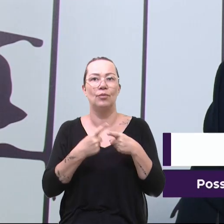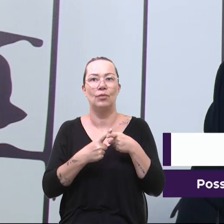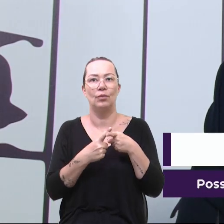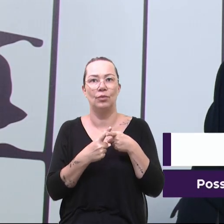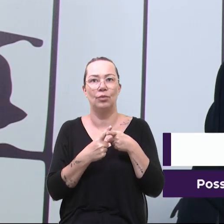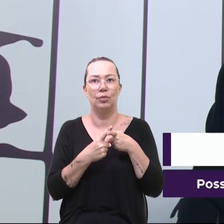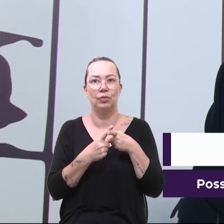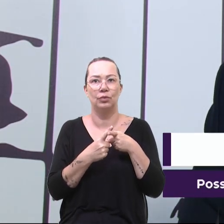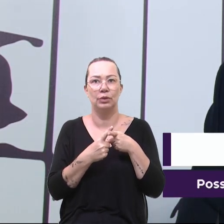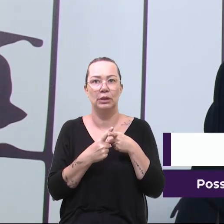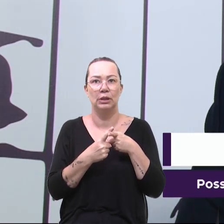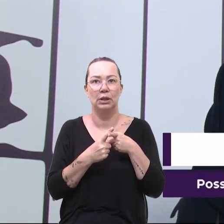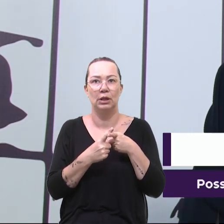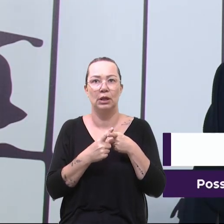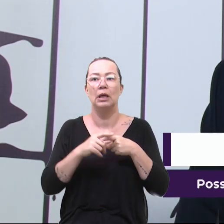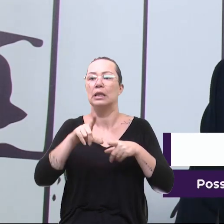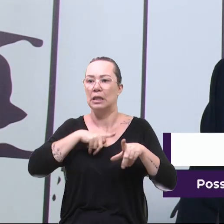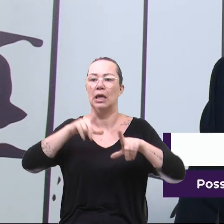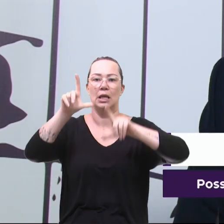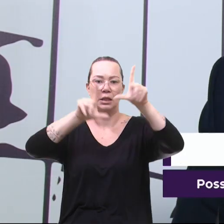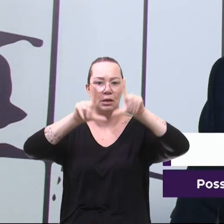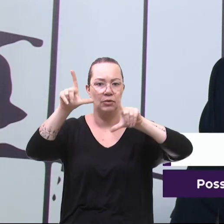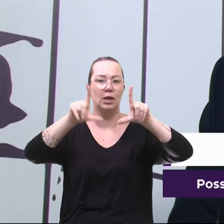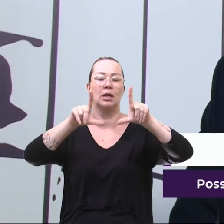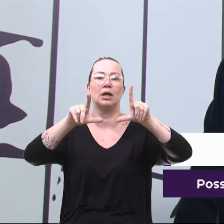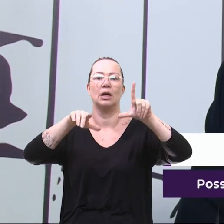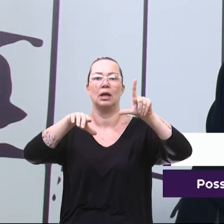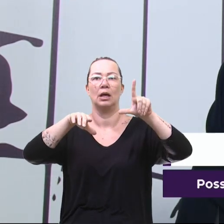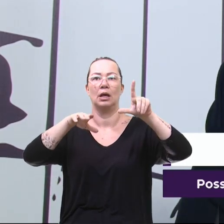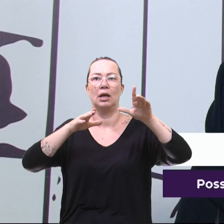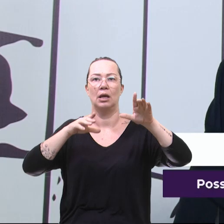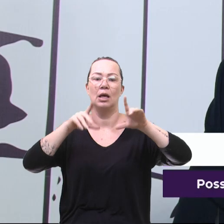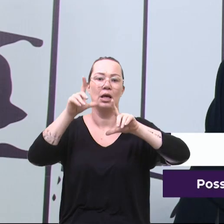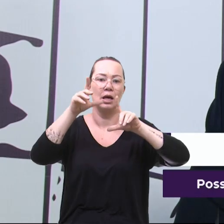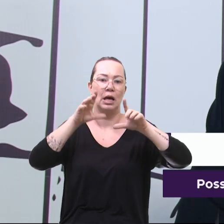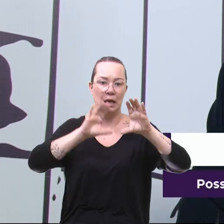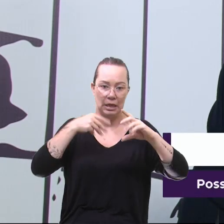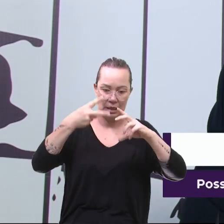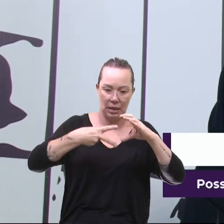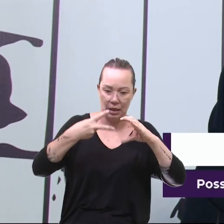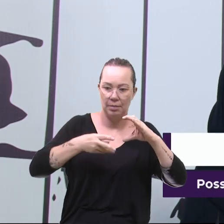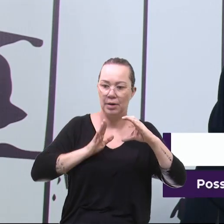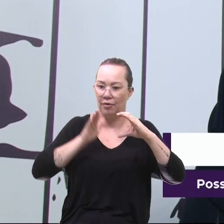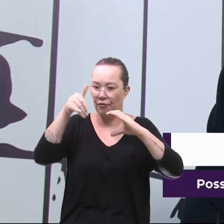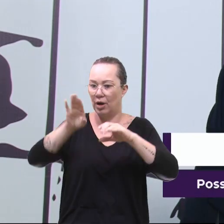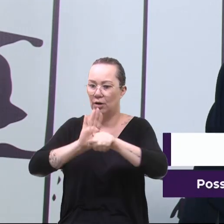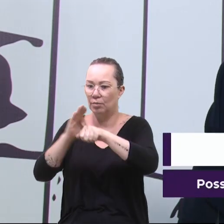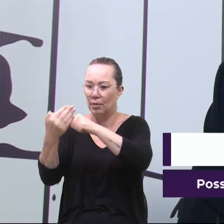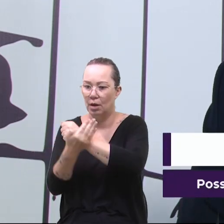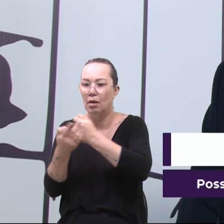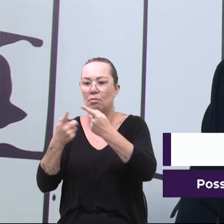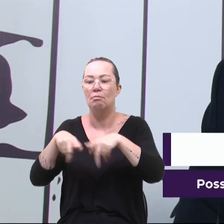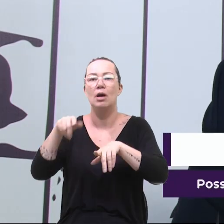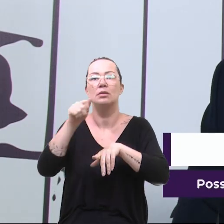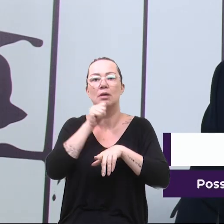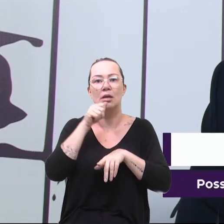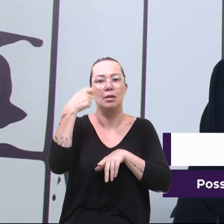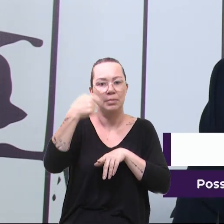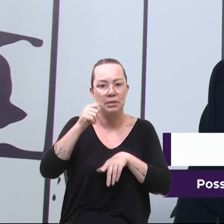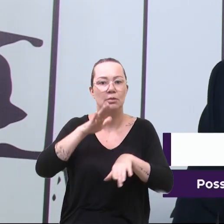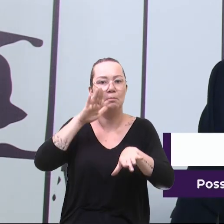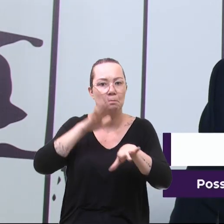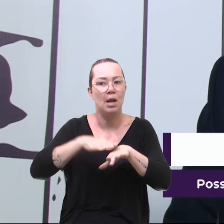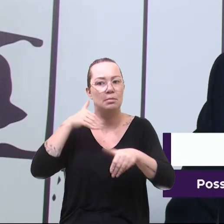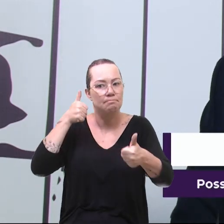mesmo assim, com o nosso alcance na TV Câmara, a Câmara vai aos bairros, precisamos achar uma forma de estar mais próximo